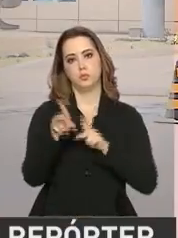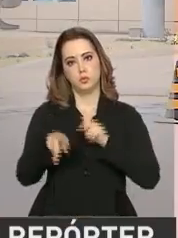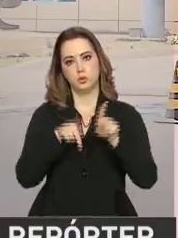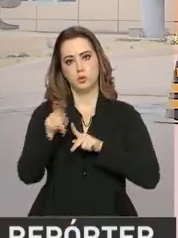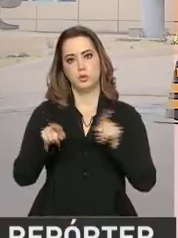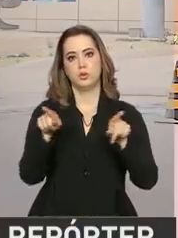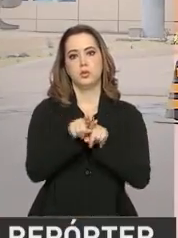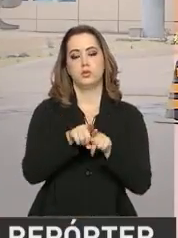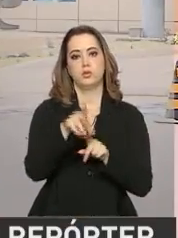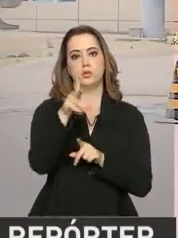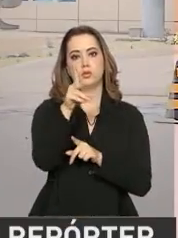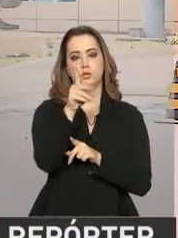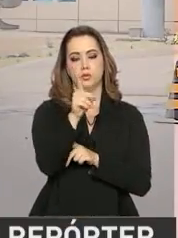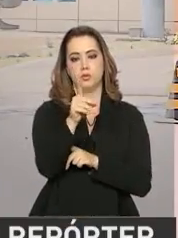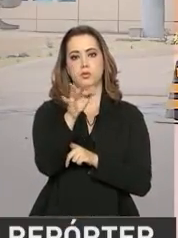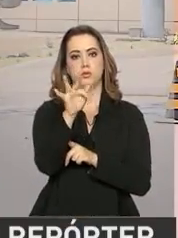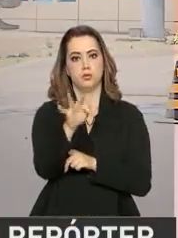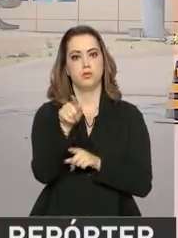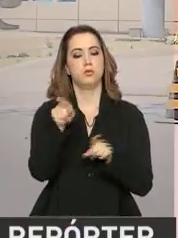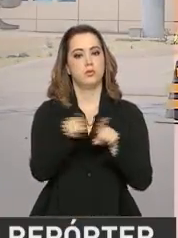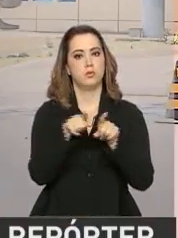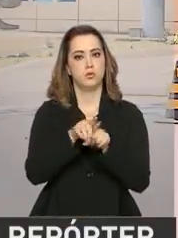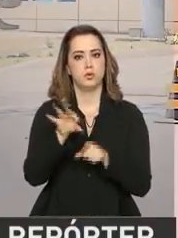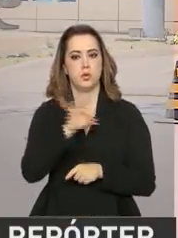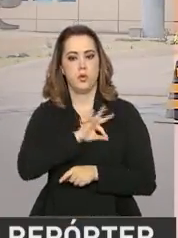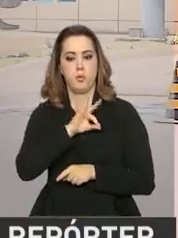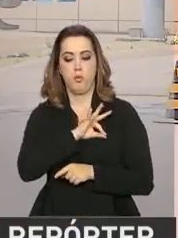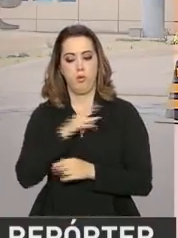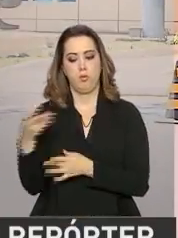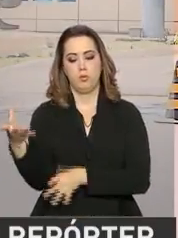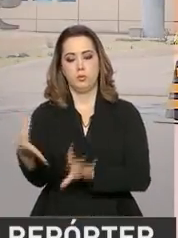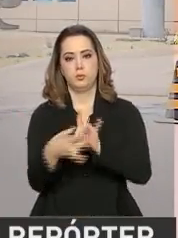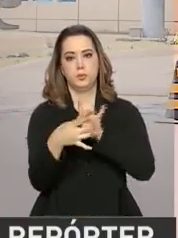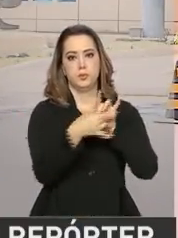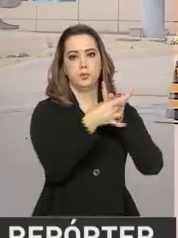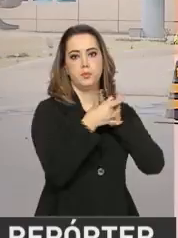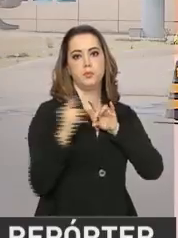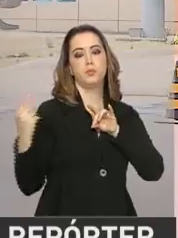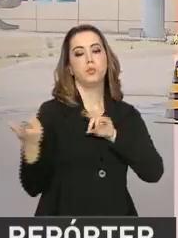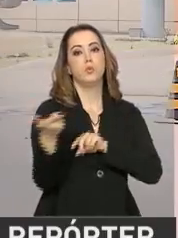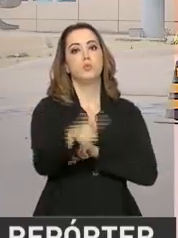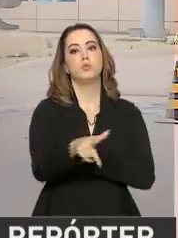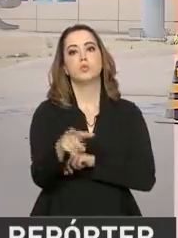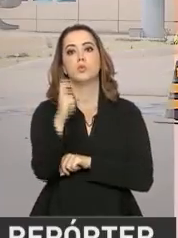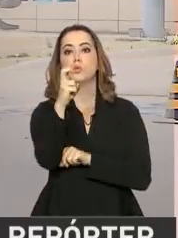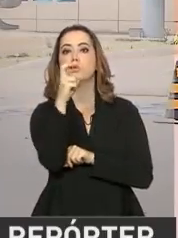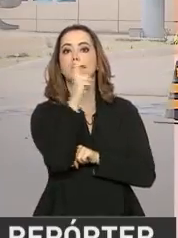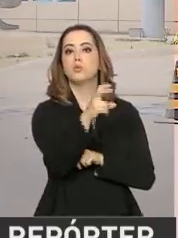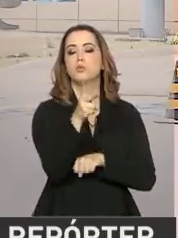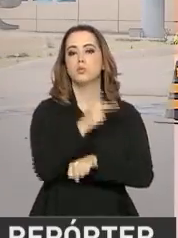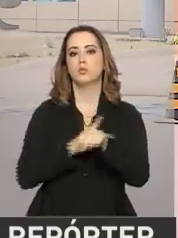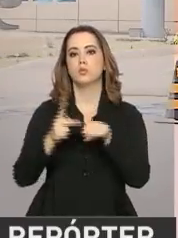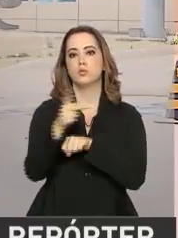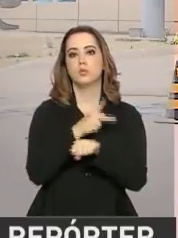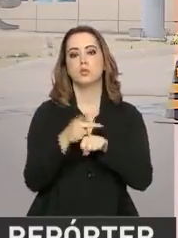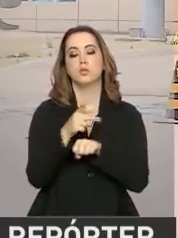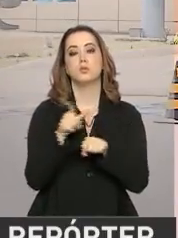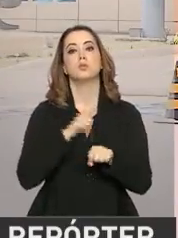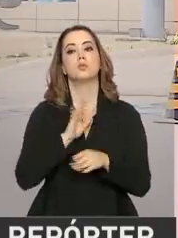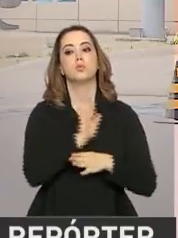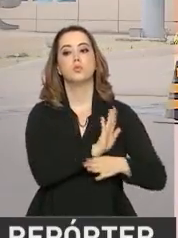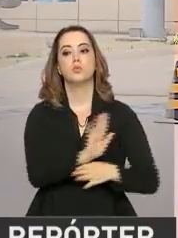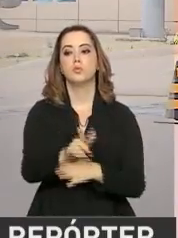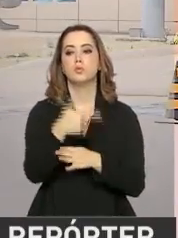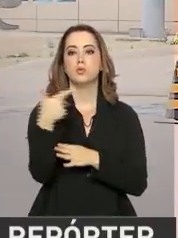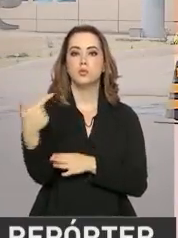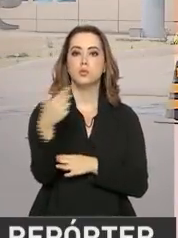maior operação de cooperação policial internacional do mundo 55 países participam com 250